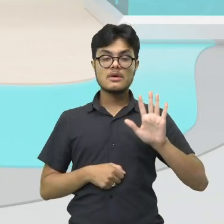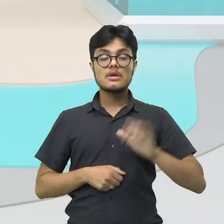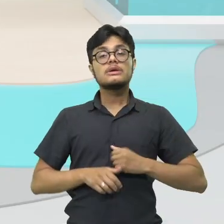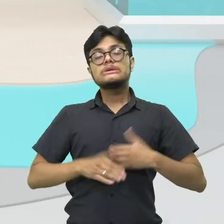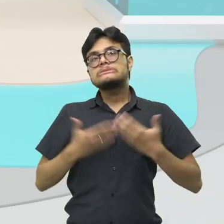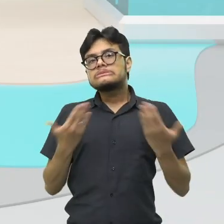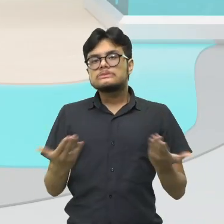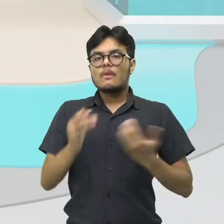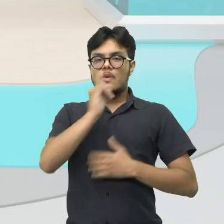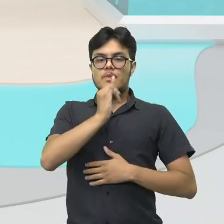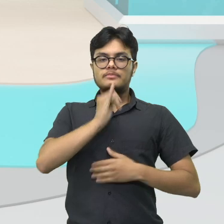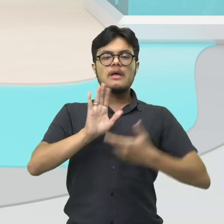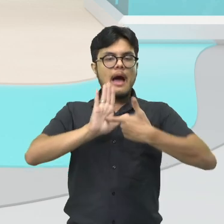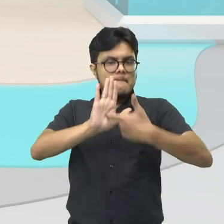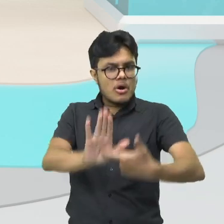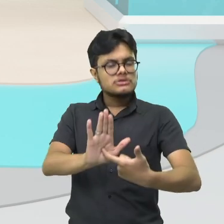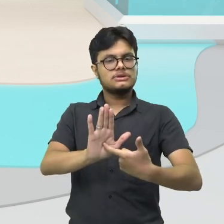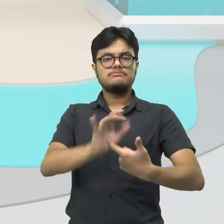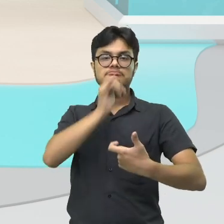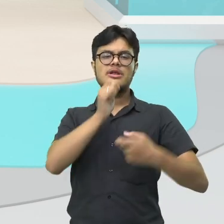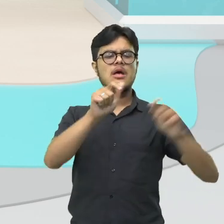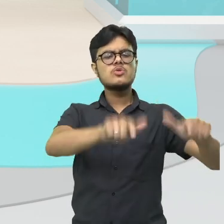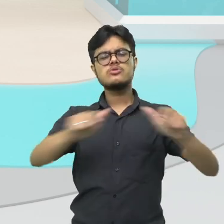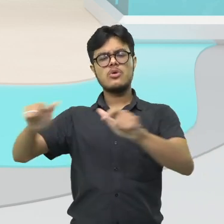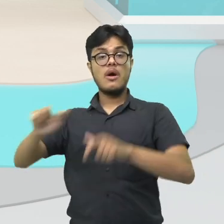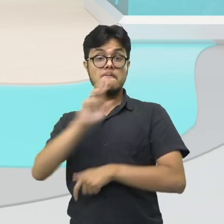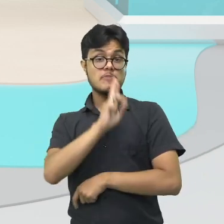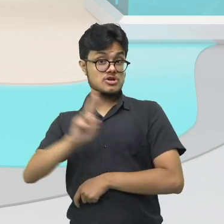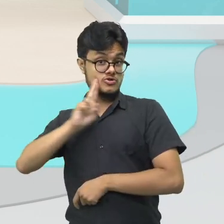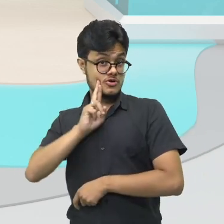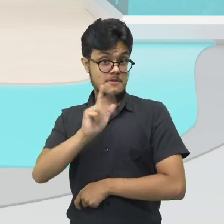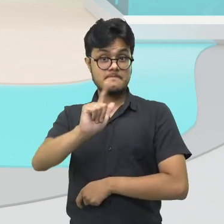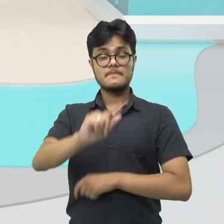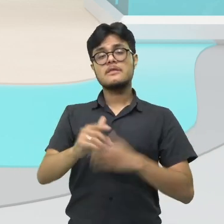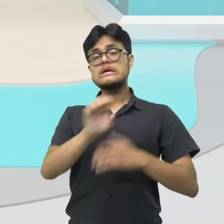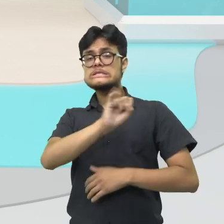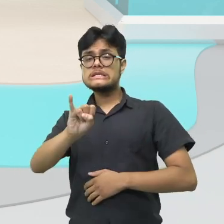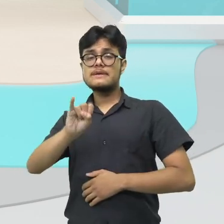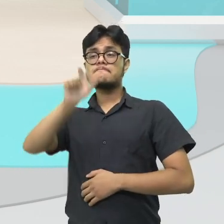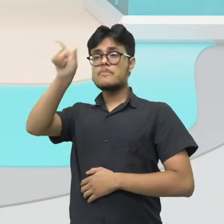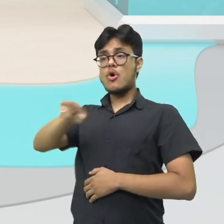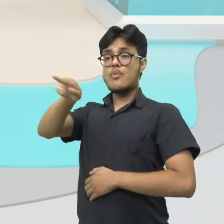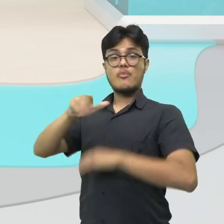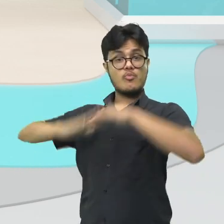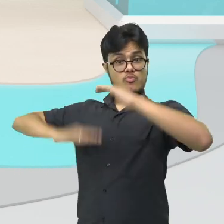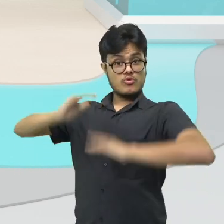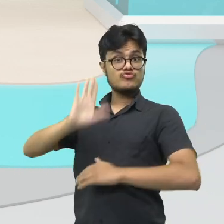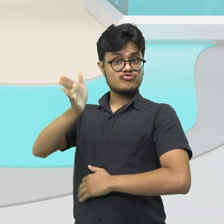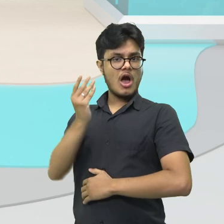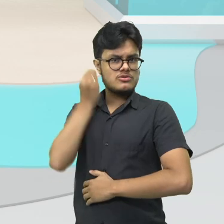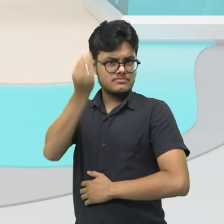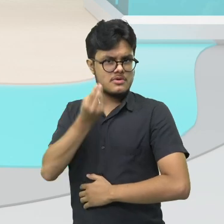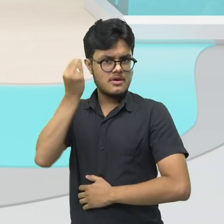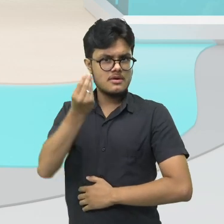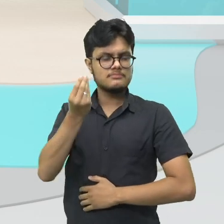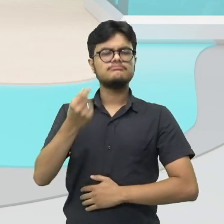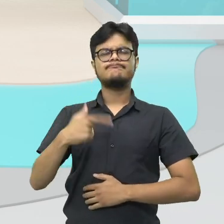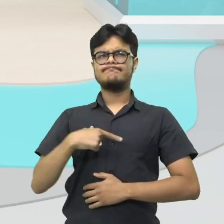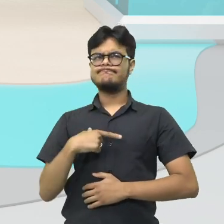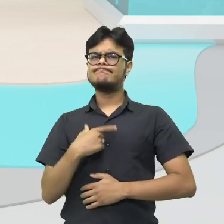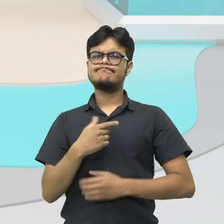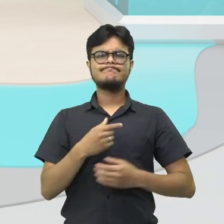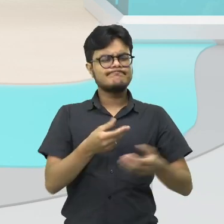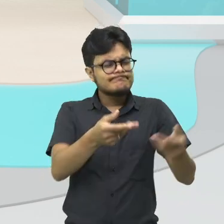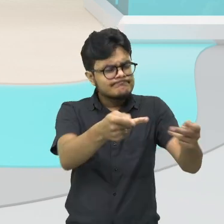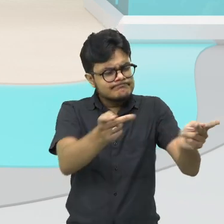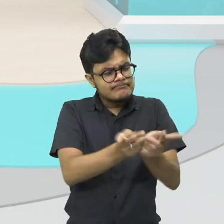mostrar para mim uma recomendação gastronômica. O jornalista que tem experiência, ele provou o